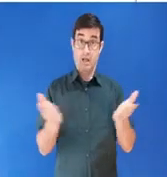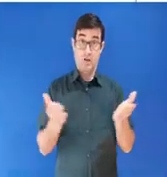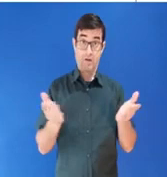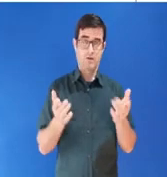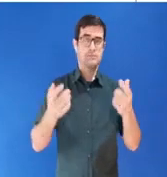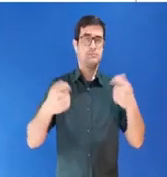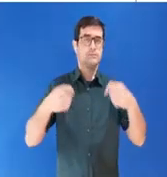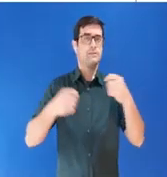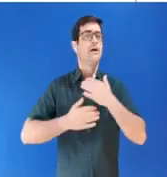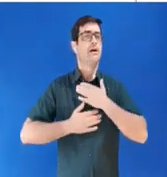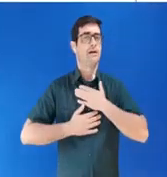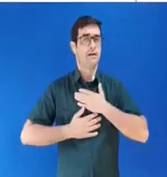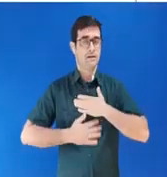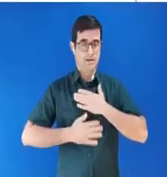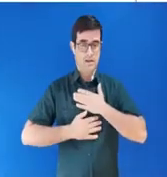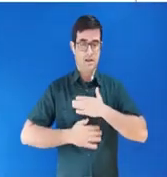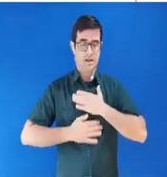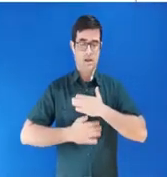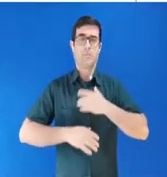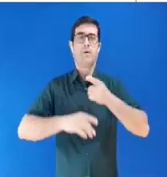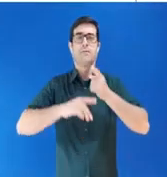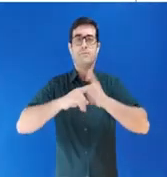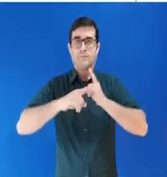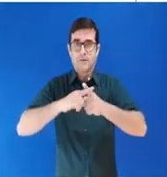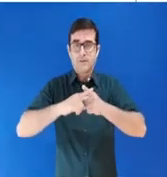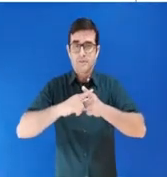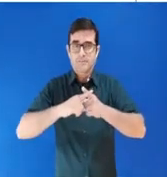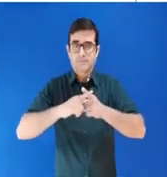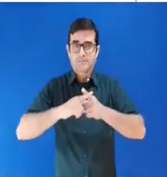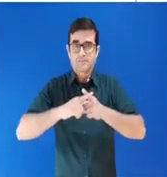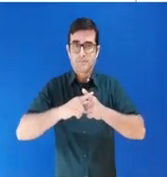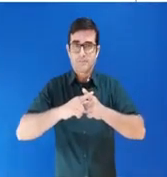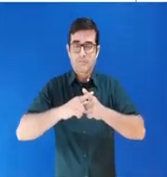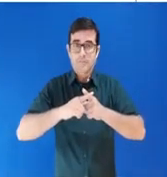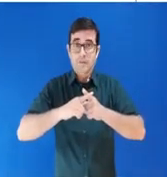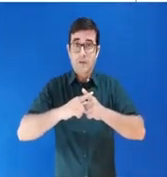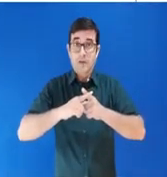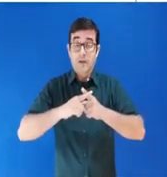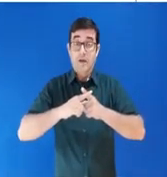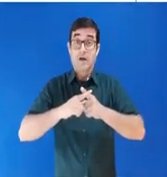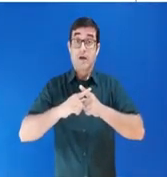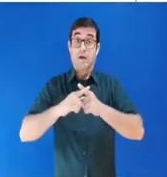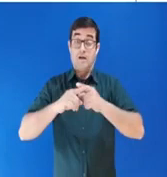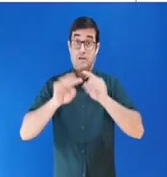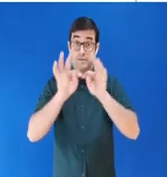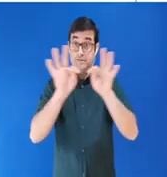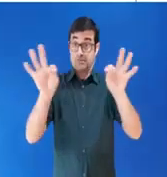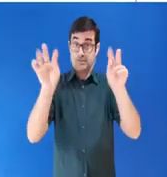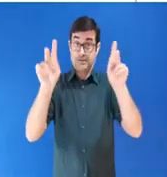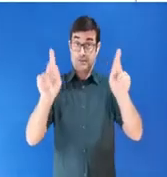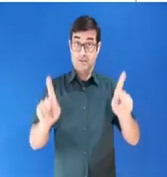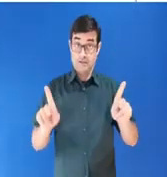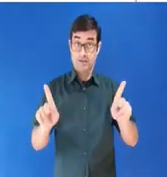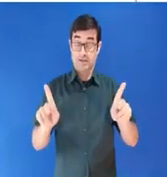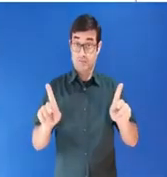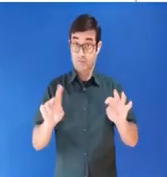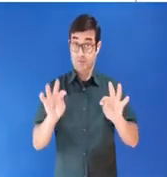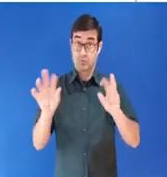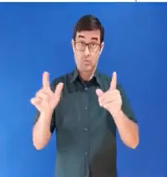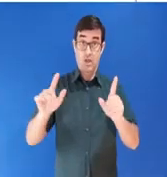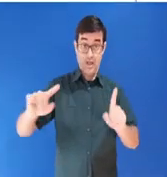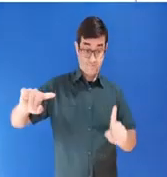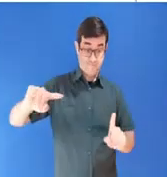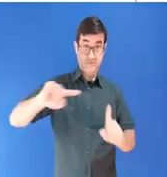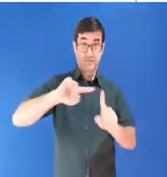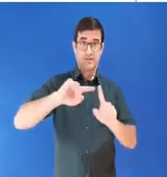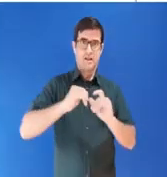calma, né? Por quê? Porque das propriedades periódicas, a afinidade eletrônica é a que mais